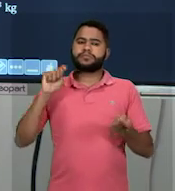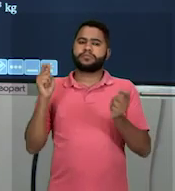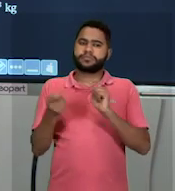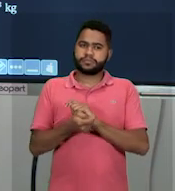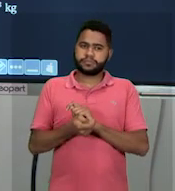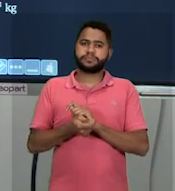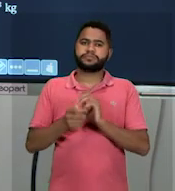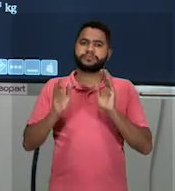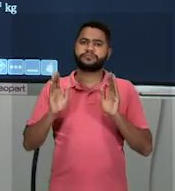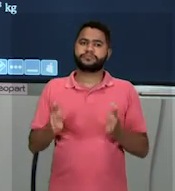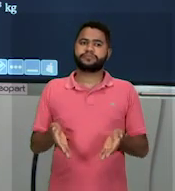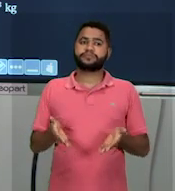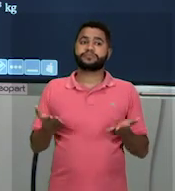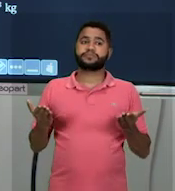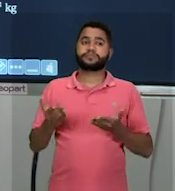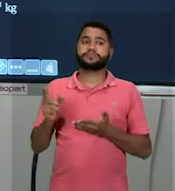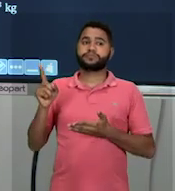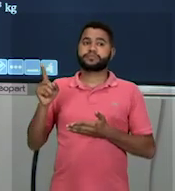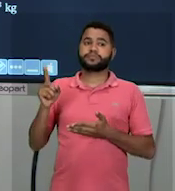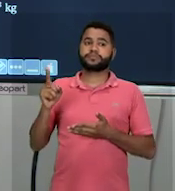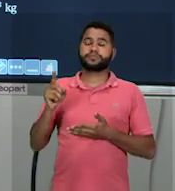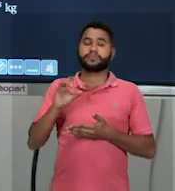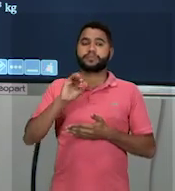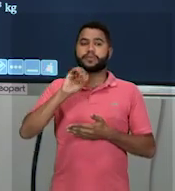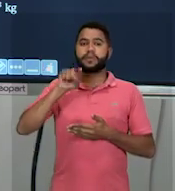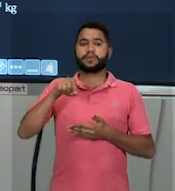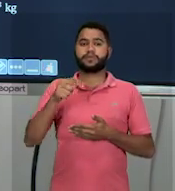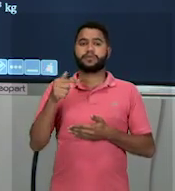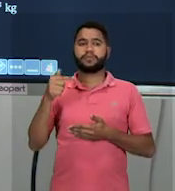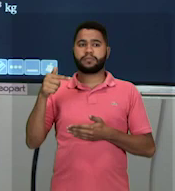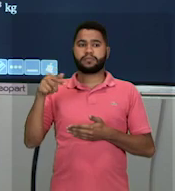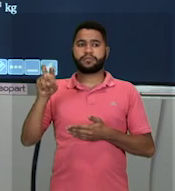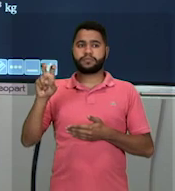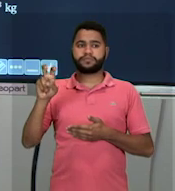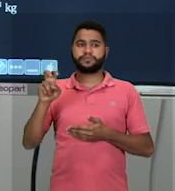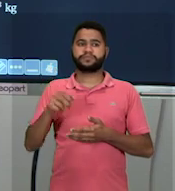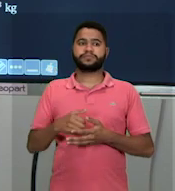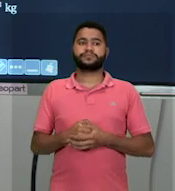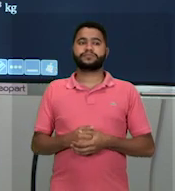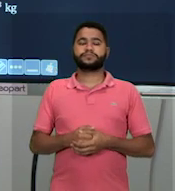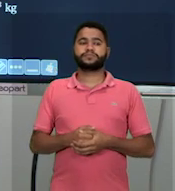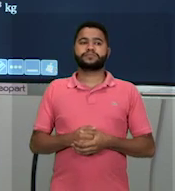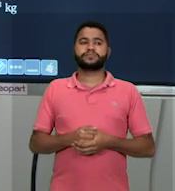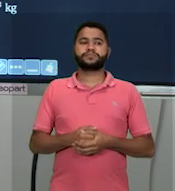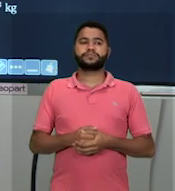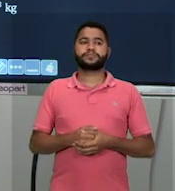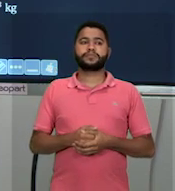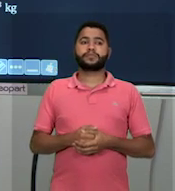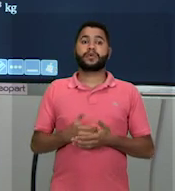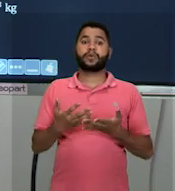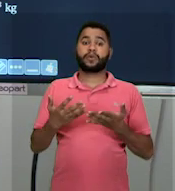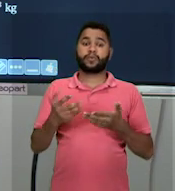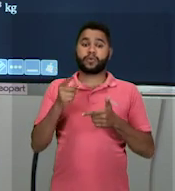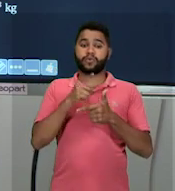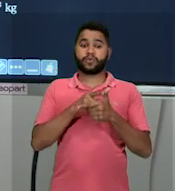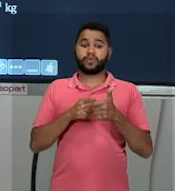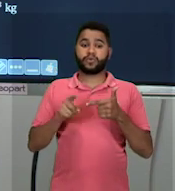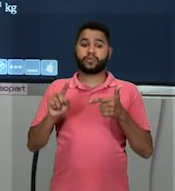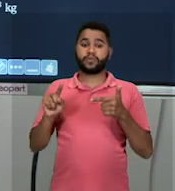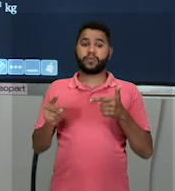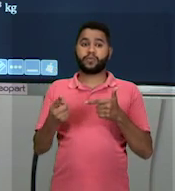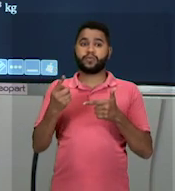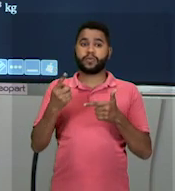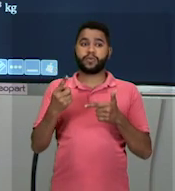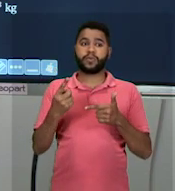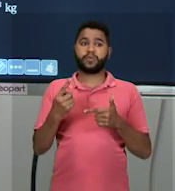para quilograma, né? Cheguei à vírgula, ó, está aqui, né? 75, a vírgula está aqui. Né? Como nós vamos dividir por 1000, eu cheguei à